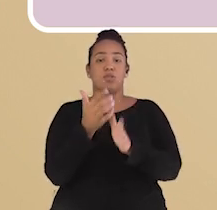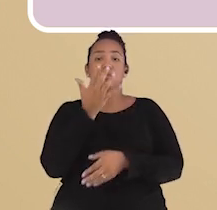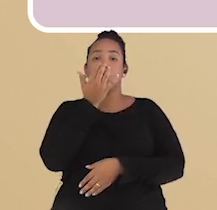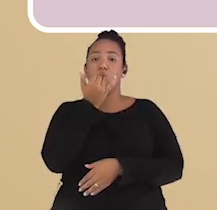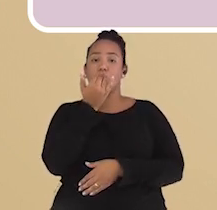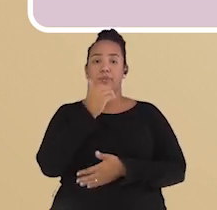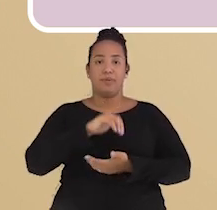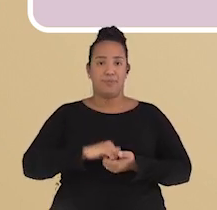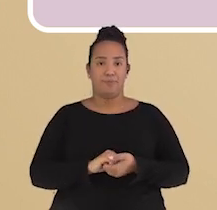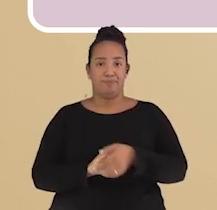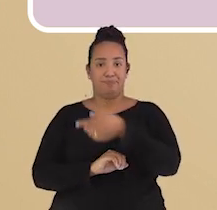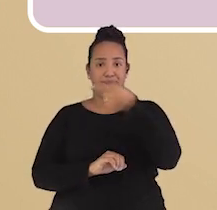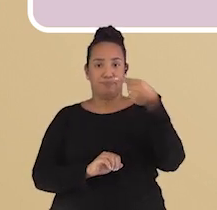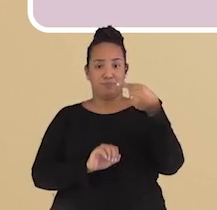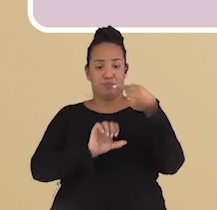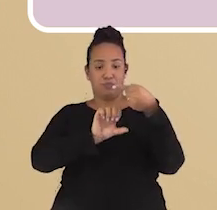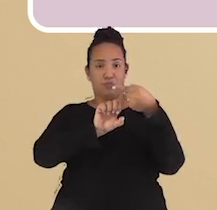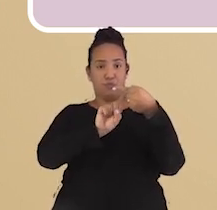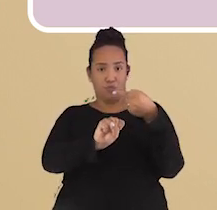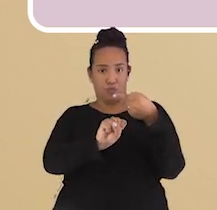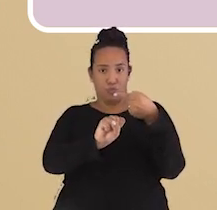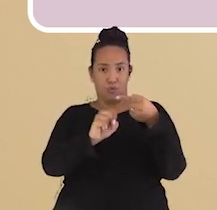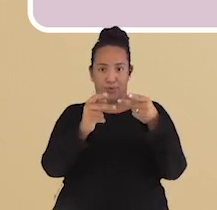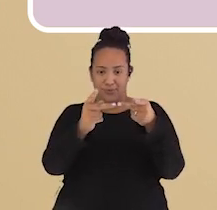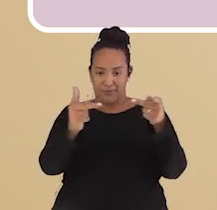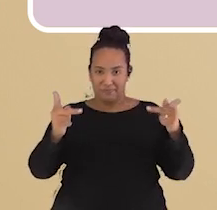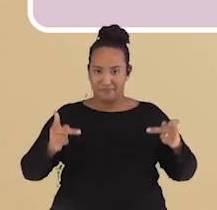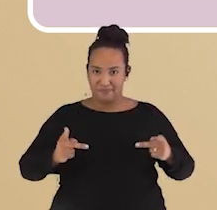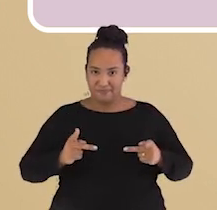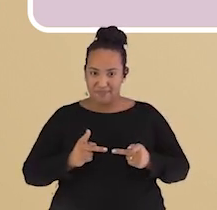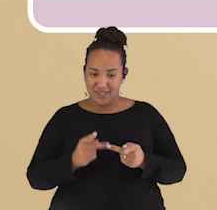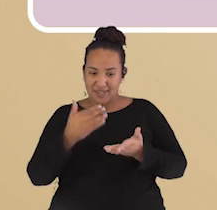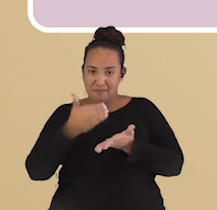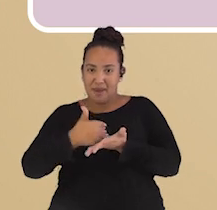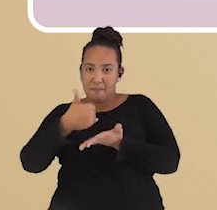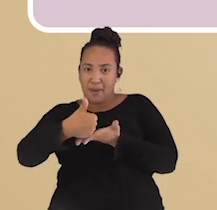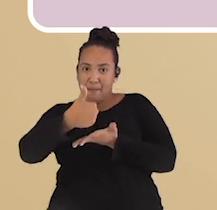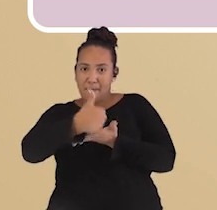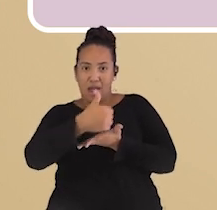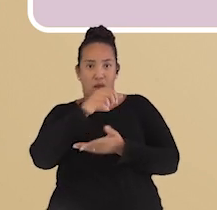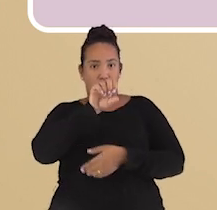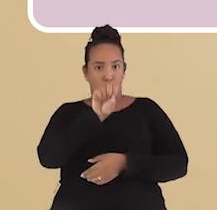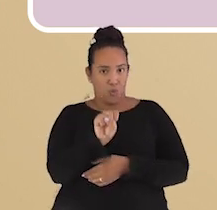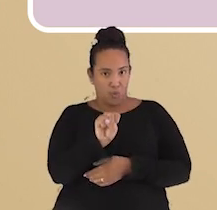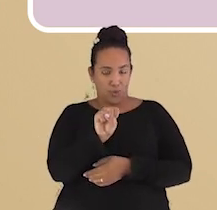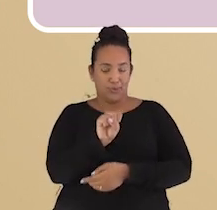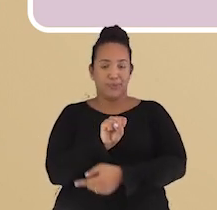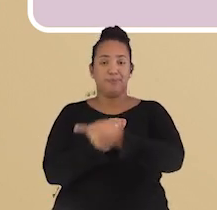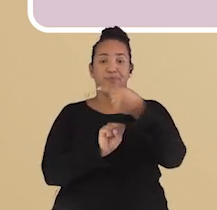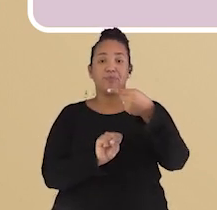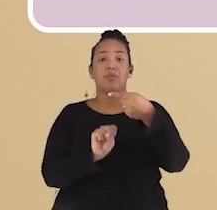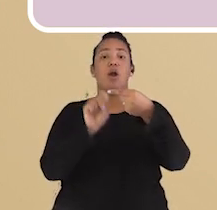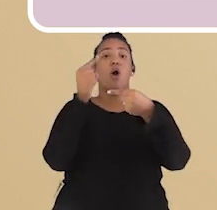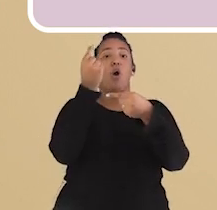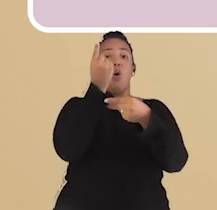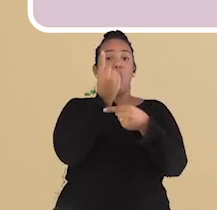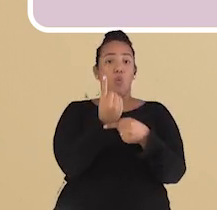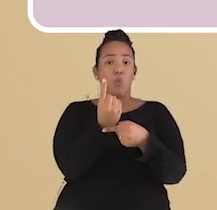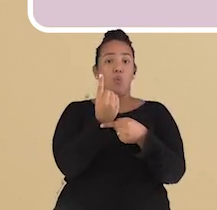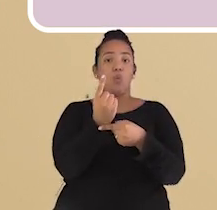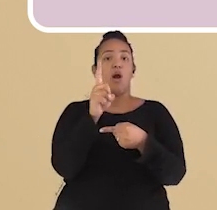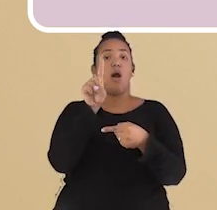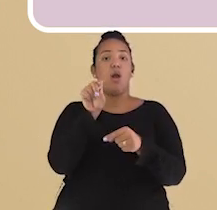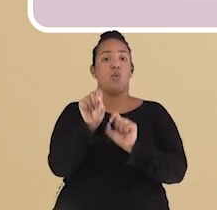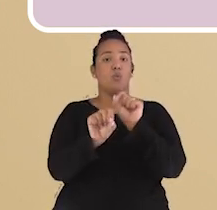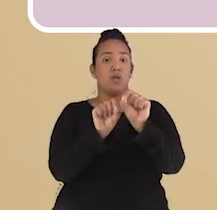nosso denominador, já que a pizza foi dividida em 8 partes. E 1 vai ser o nosso numerador,